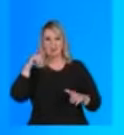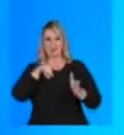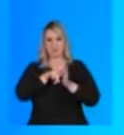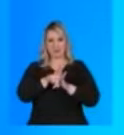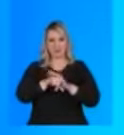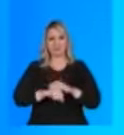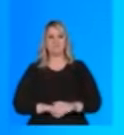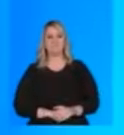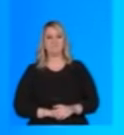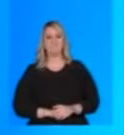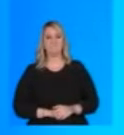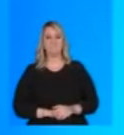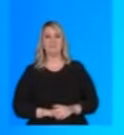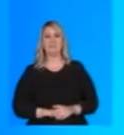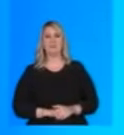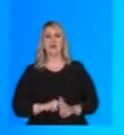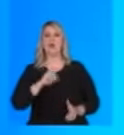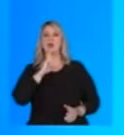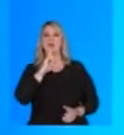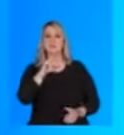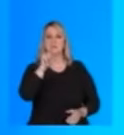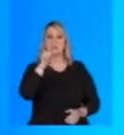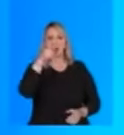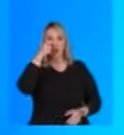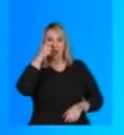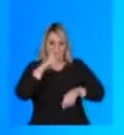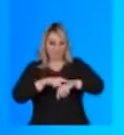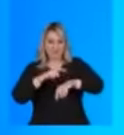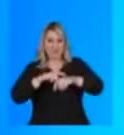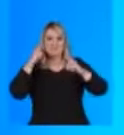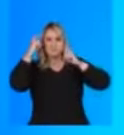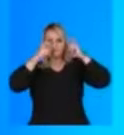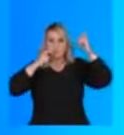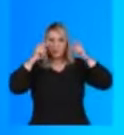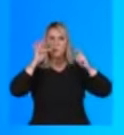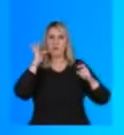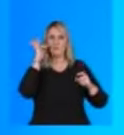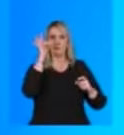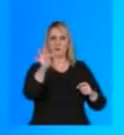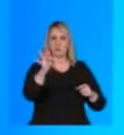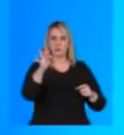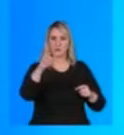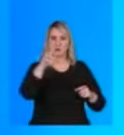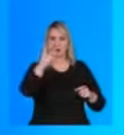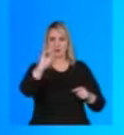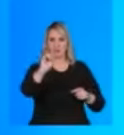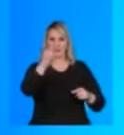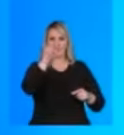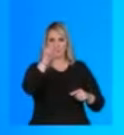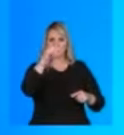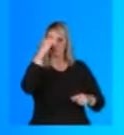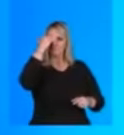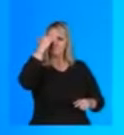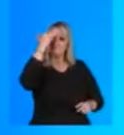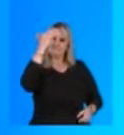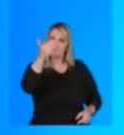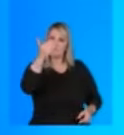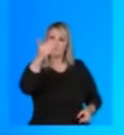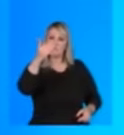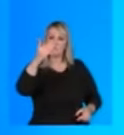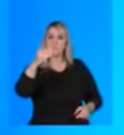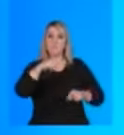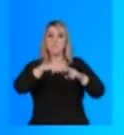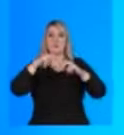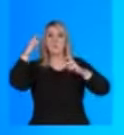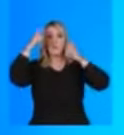vou aproveitar e vou responder para quem nos acompanha até essa hora que tá preocupado com o futuro da cidade a você o meu muito obrigado por se